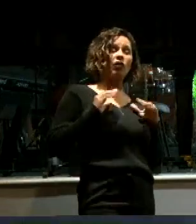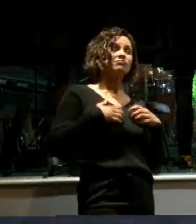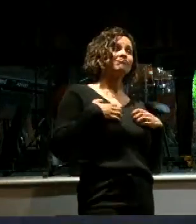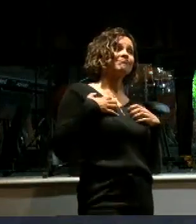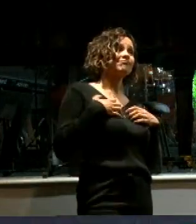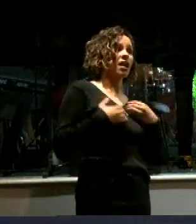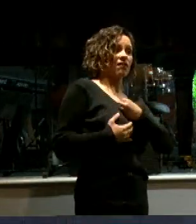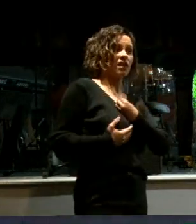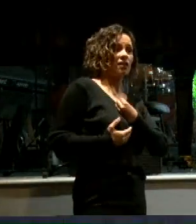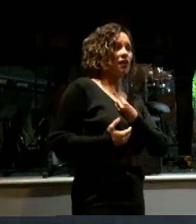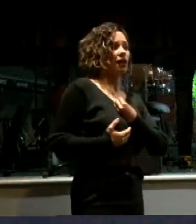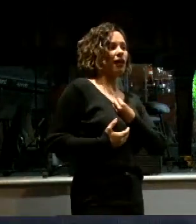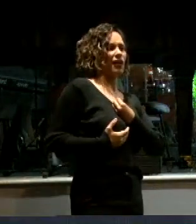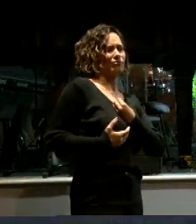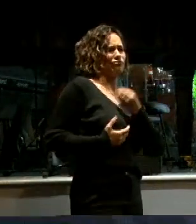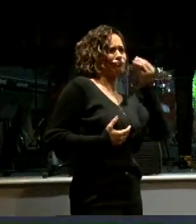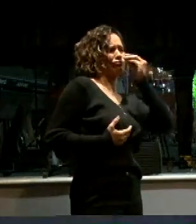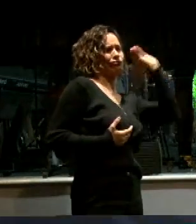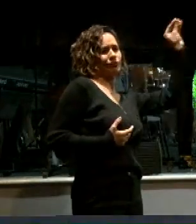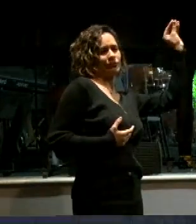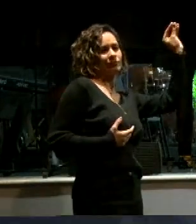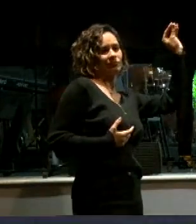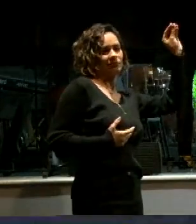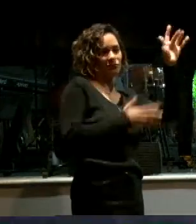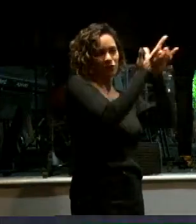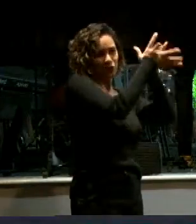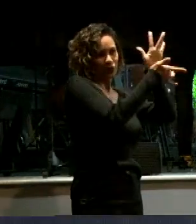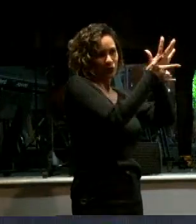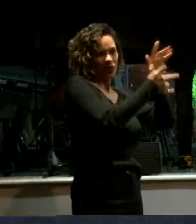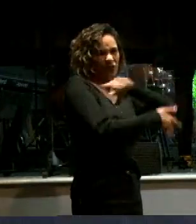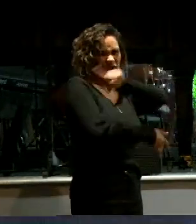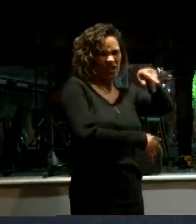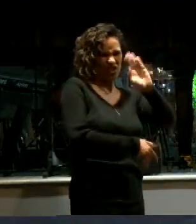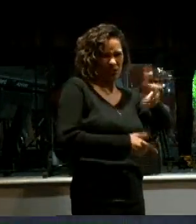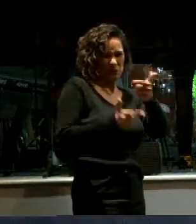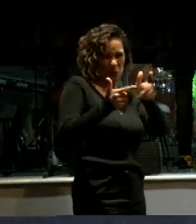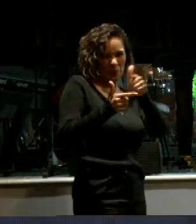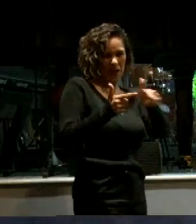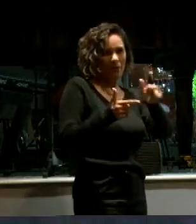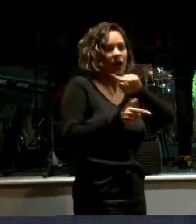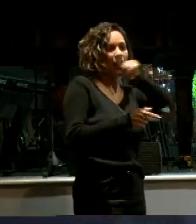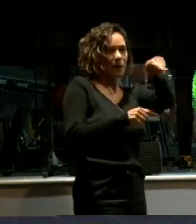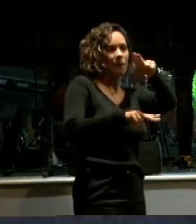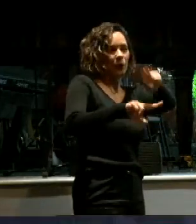Quantos aqui se entregaram a Jesus por causa de uma prova? Levante a mão. Fique de pé.